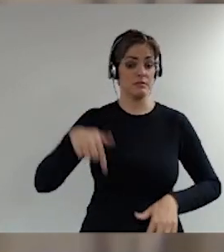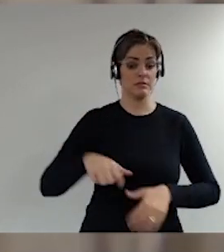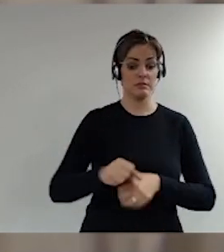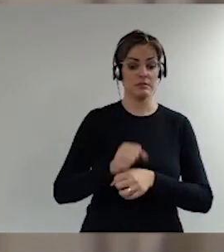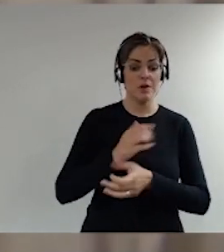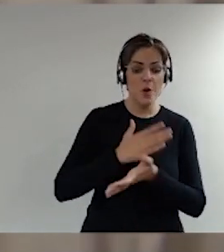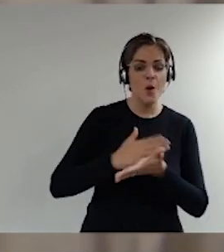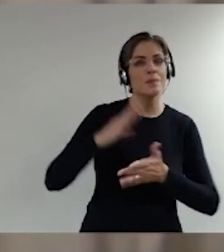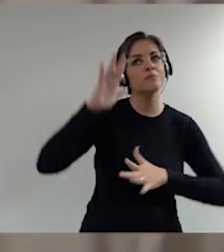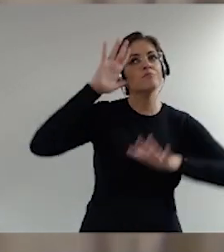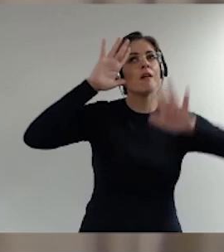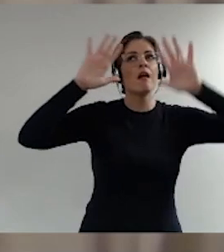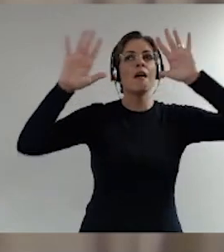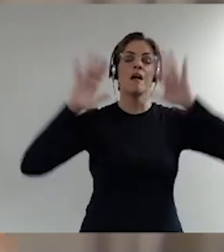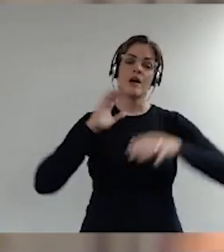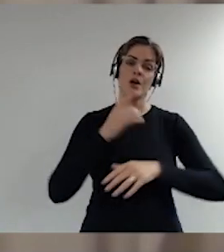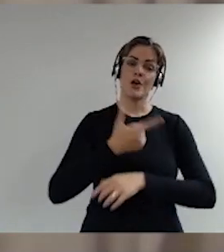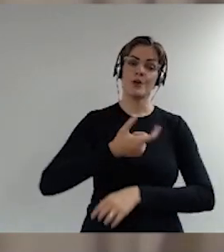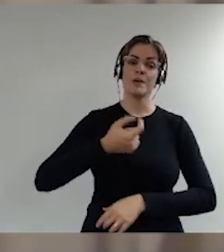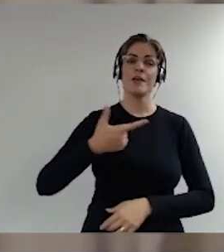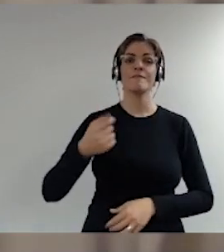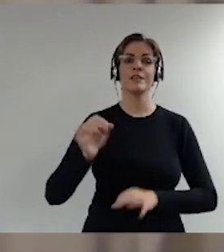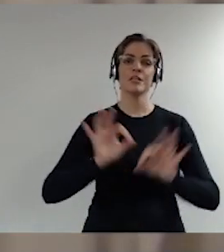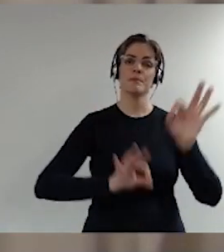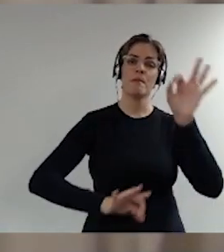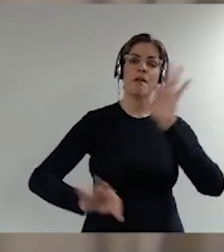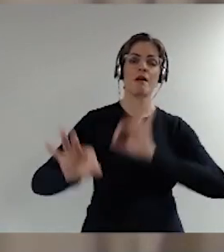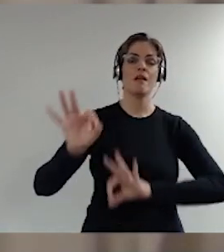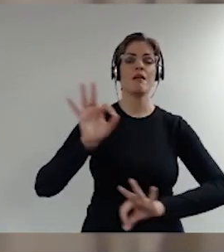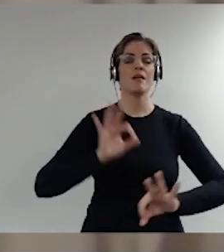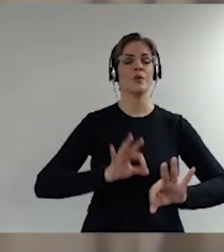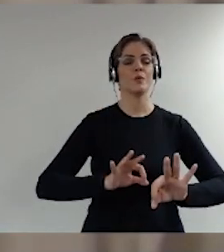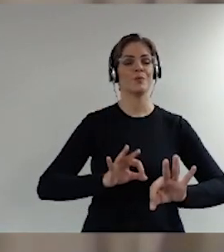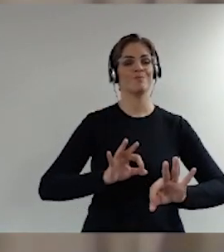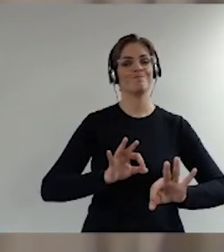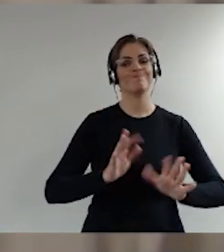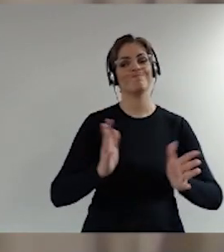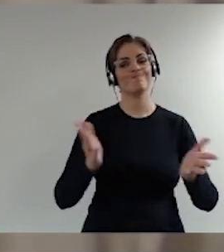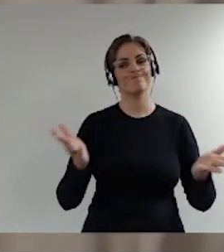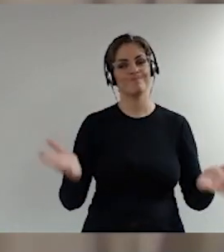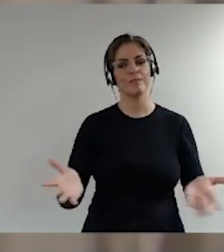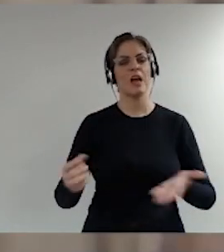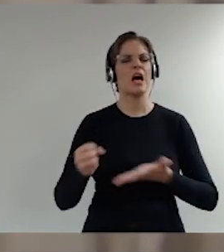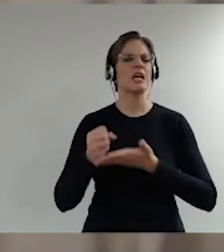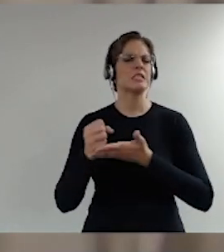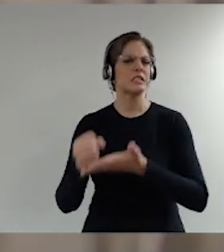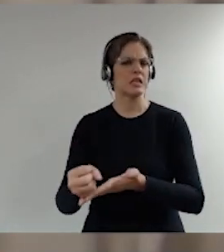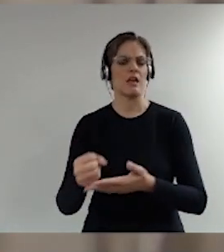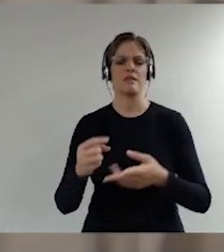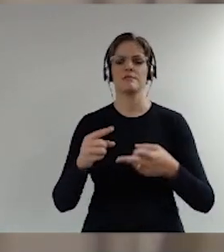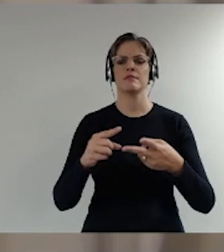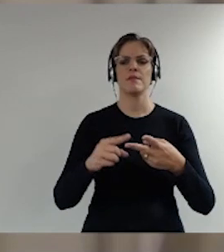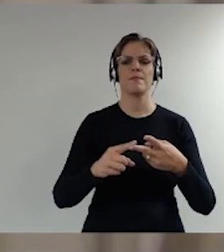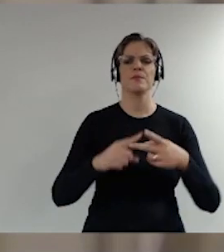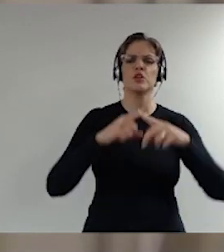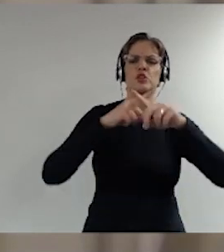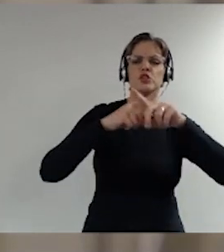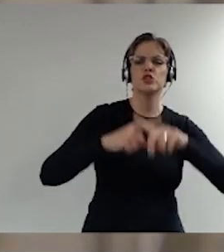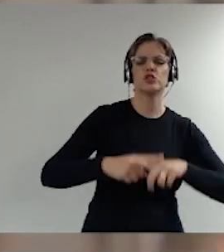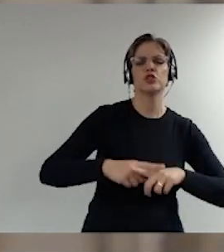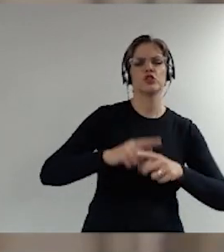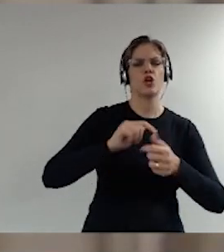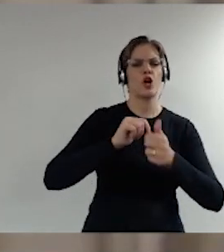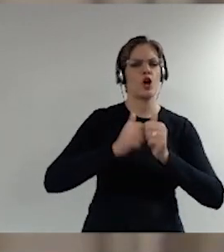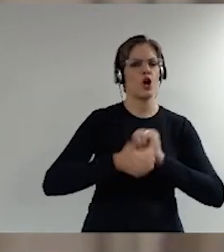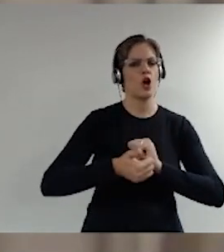2020, né? E, entre eles, muitos na área de assistência, nós tínhamos jogos regionais,